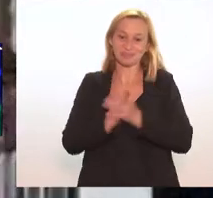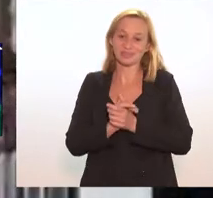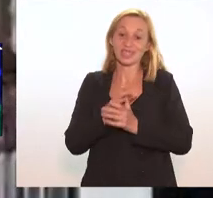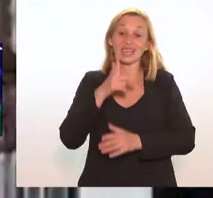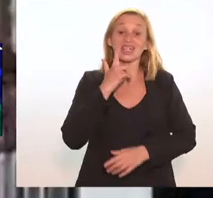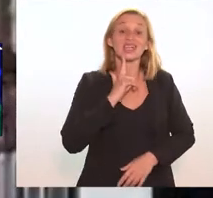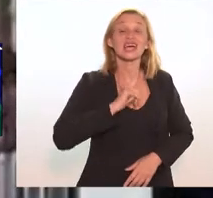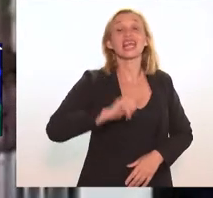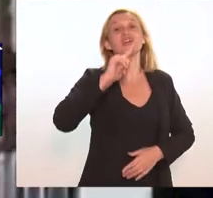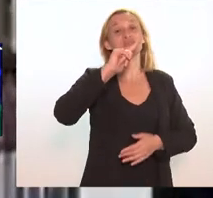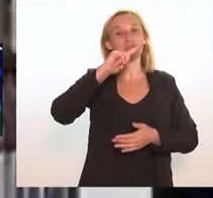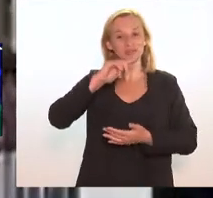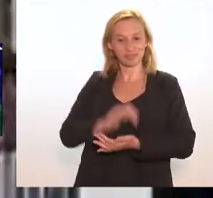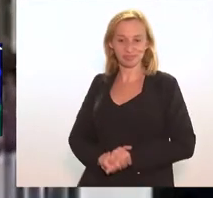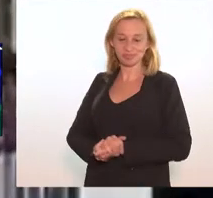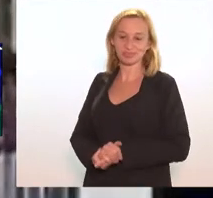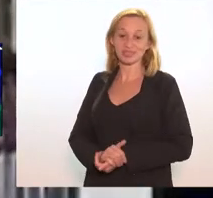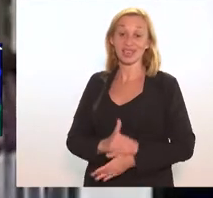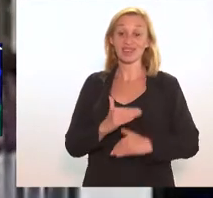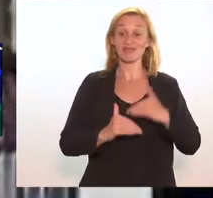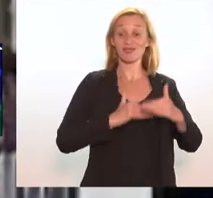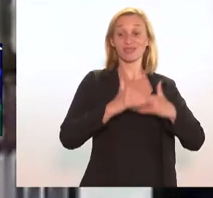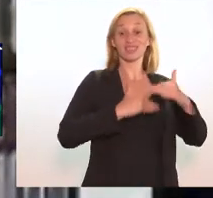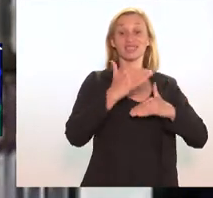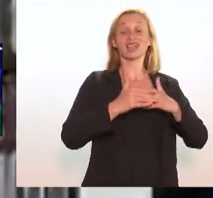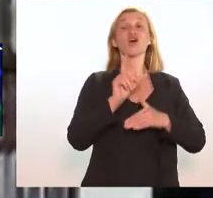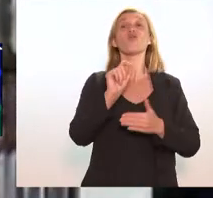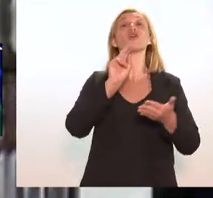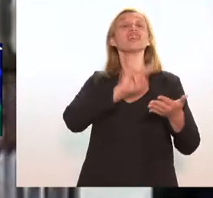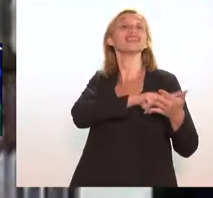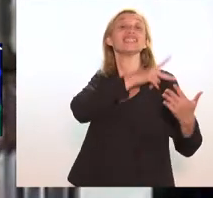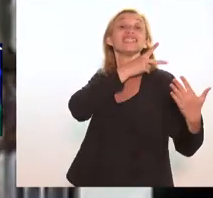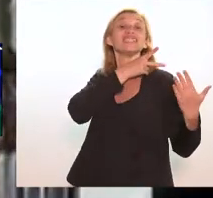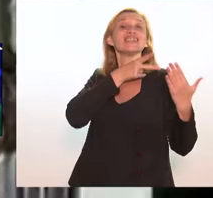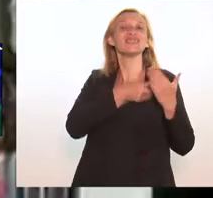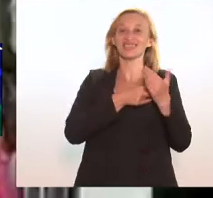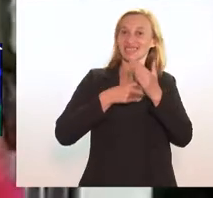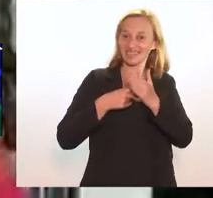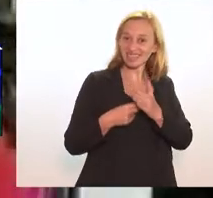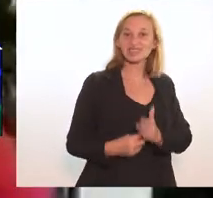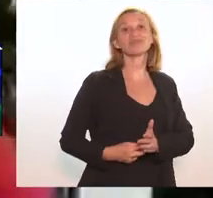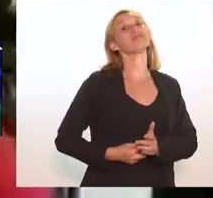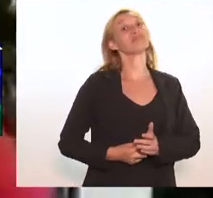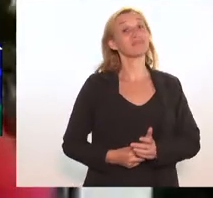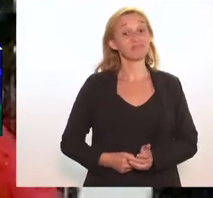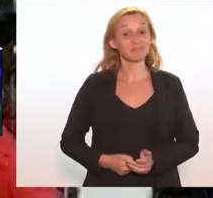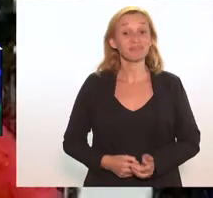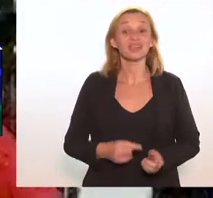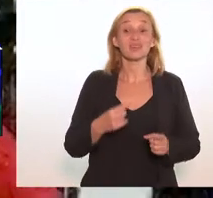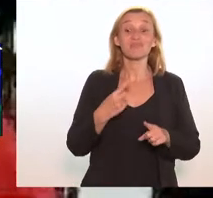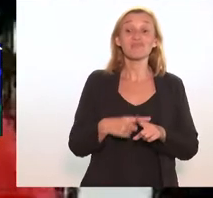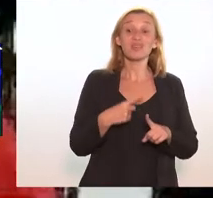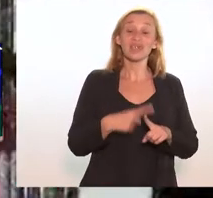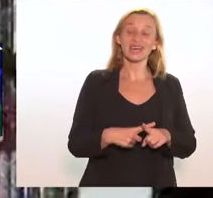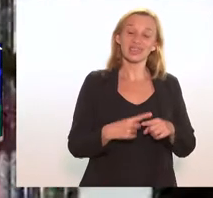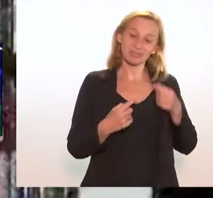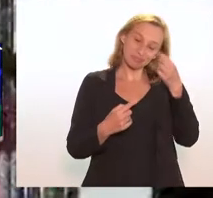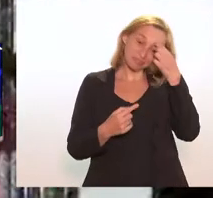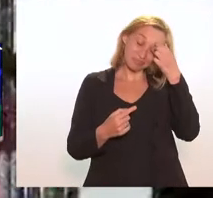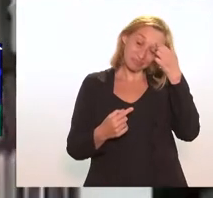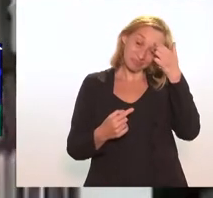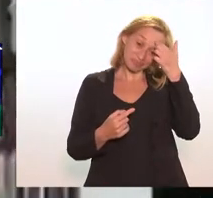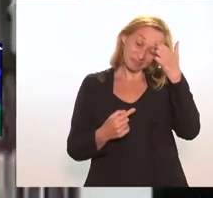nossa língua, a evolução dela, o que, que significa, porque entendeu? Como